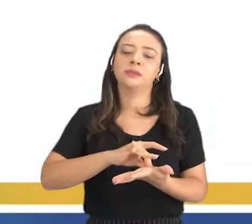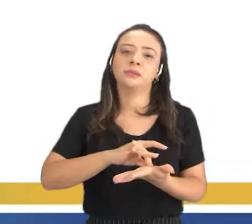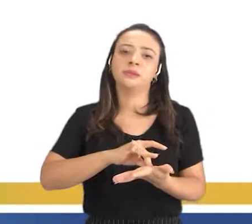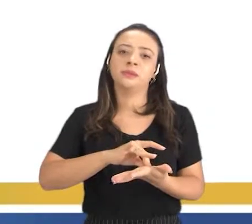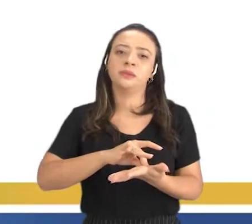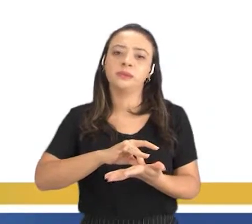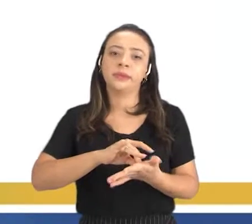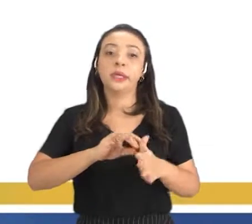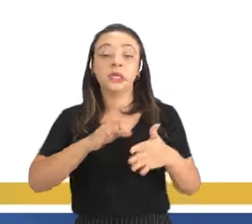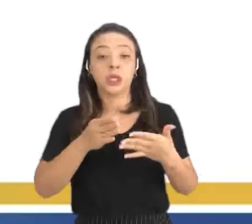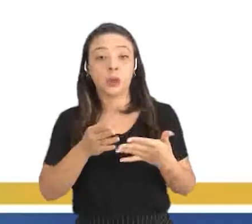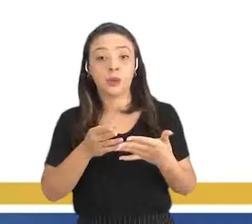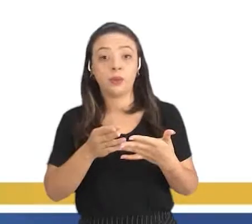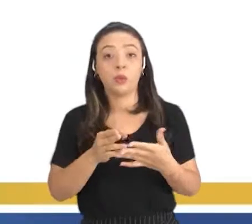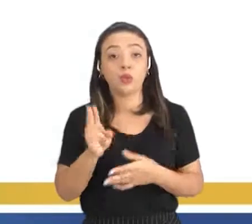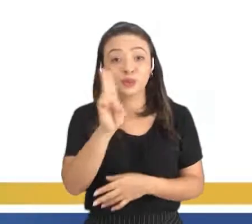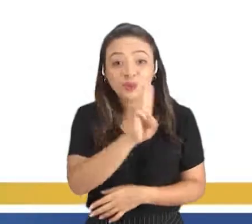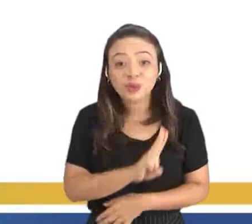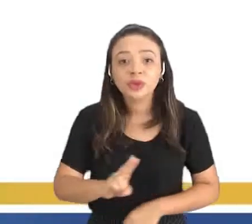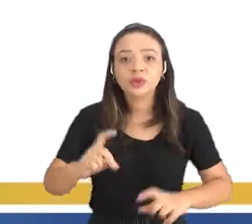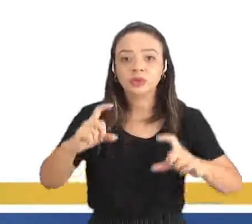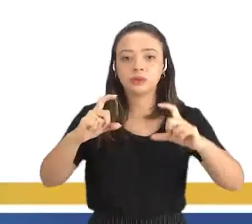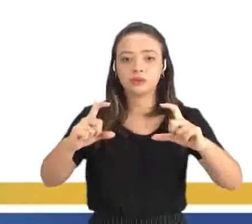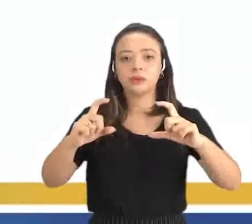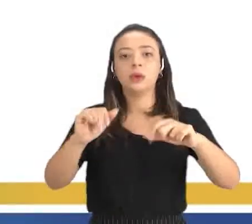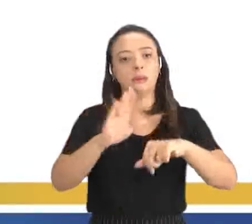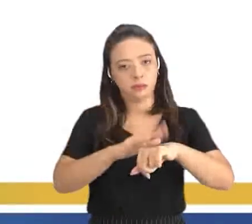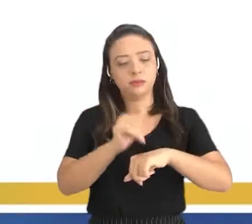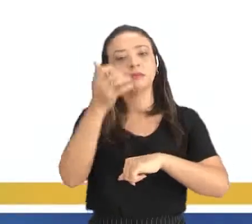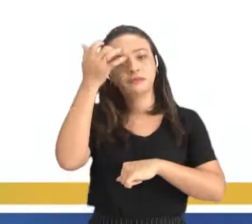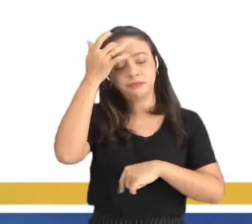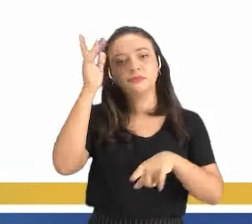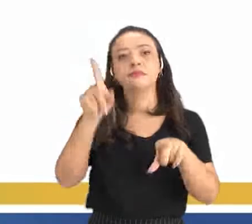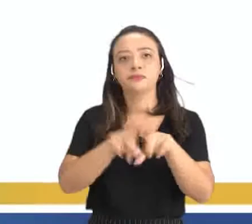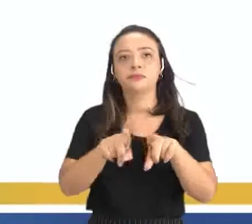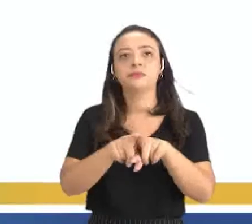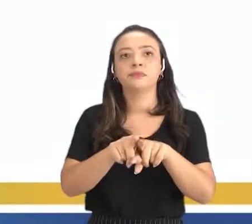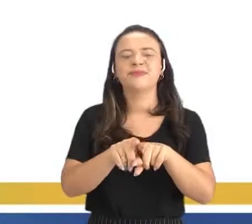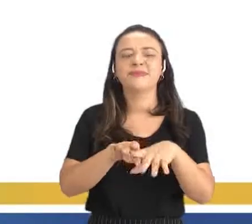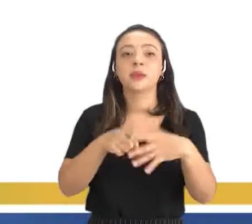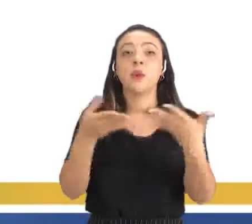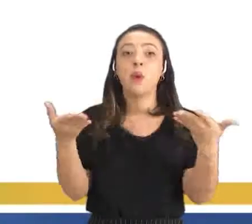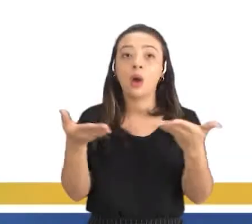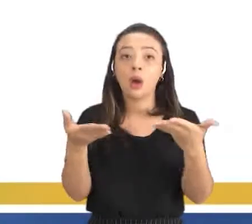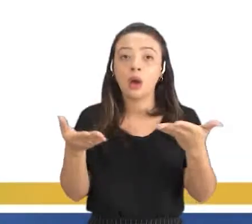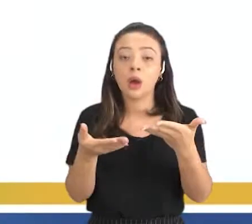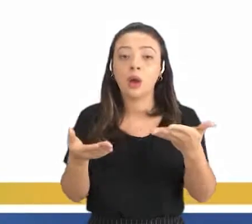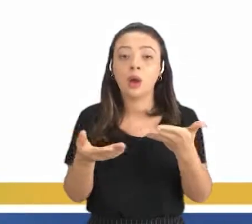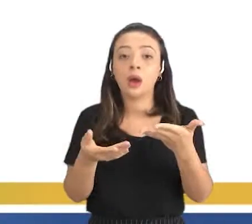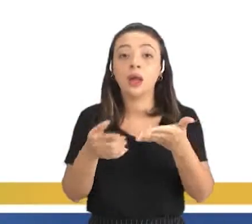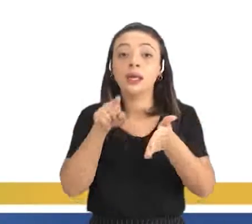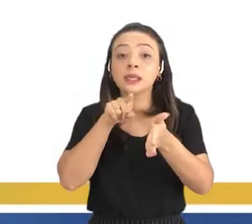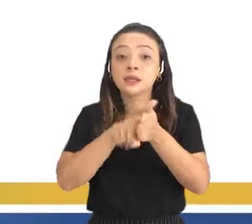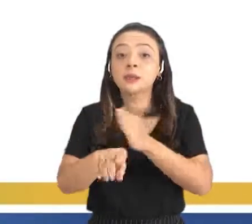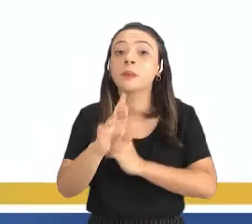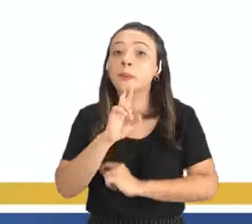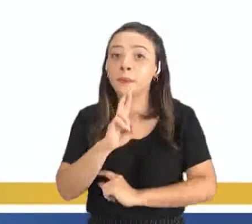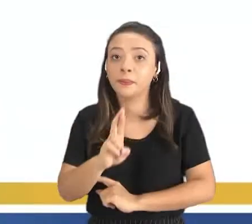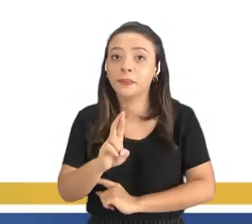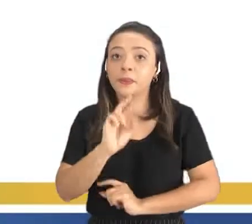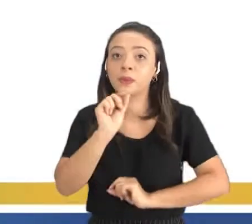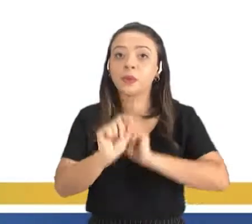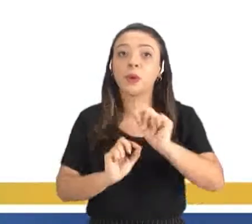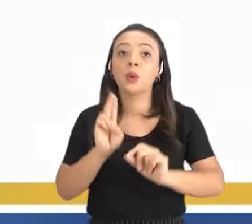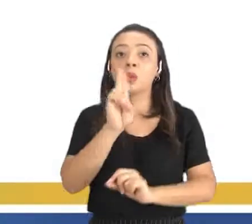que a utilização da fórmula seja bem eficiente. Então, nós iremos agora resolver um problema usando